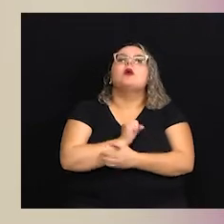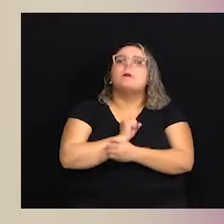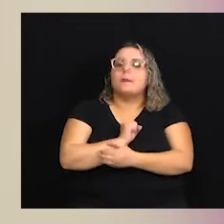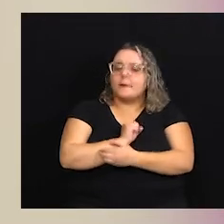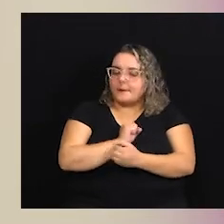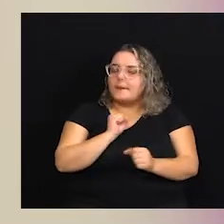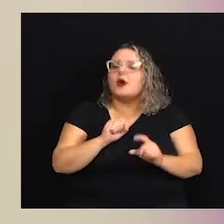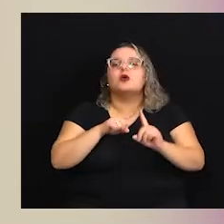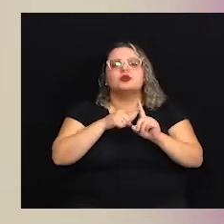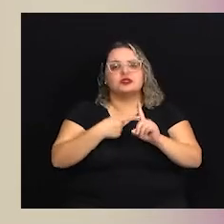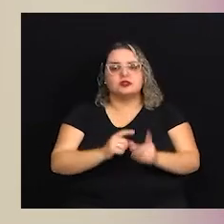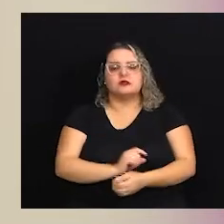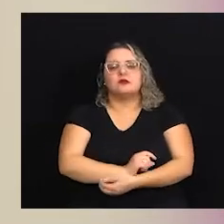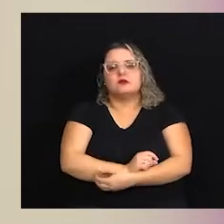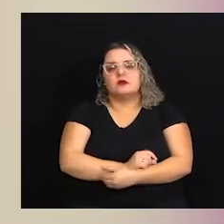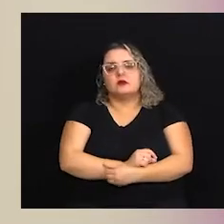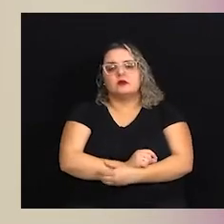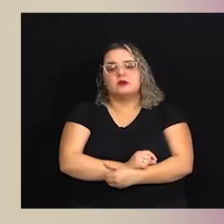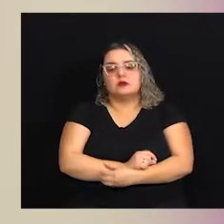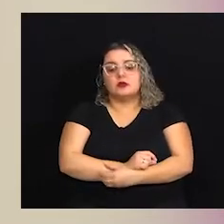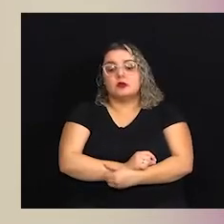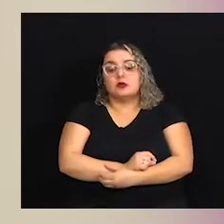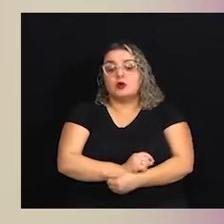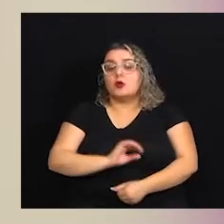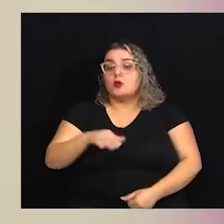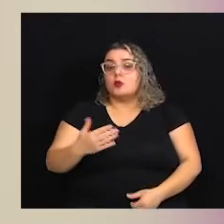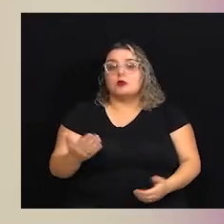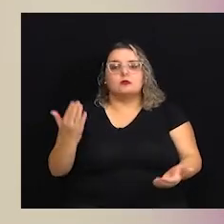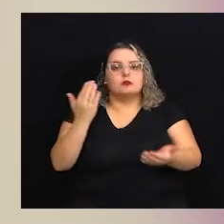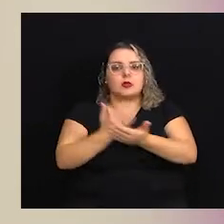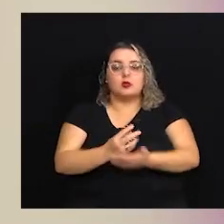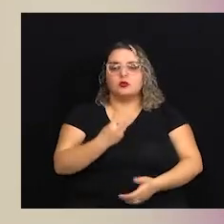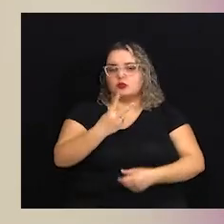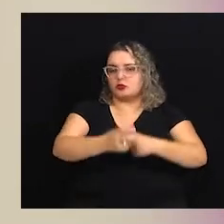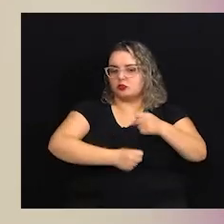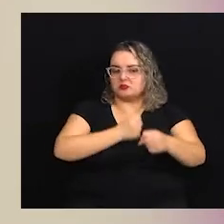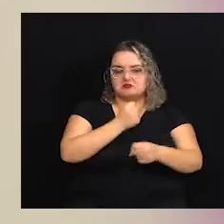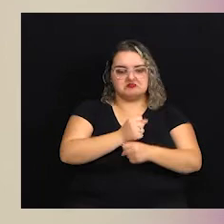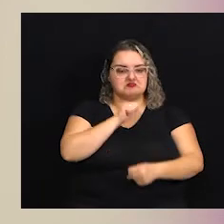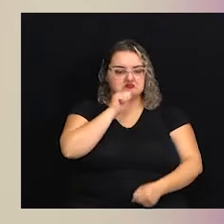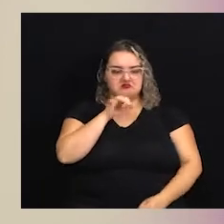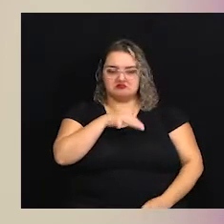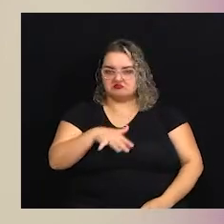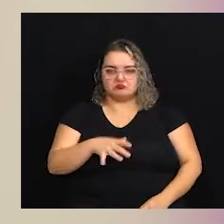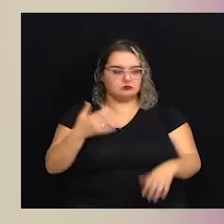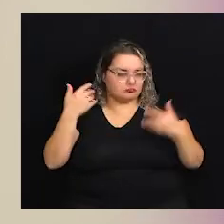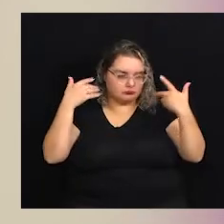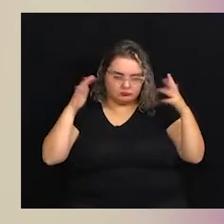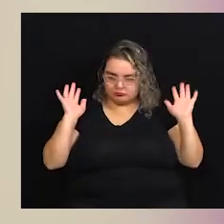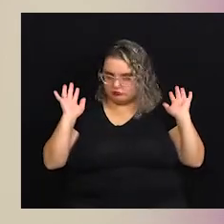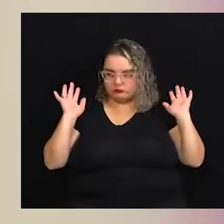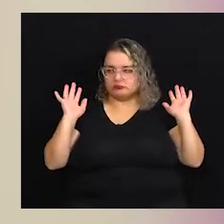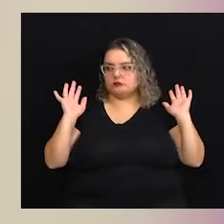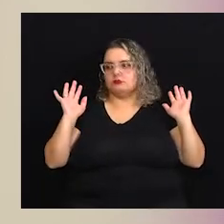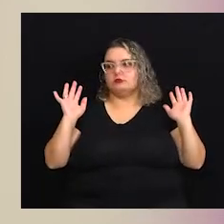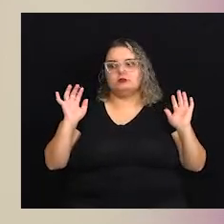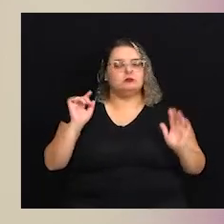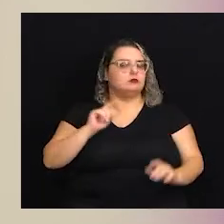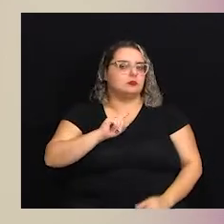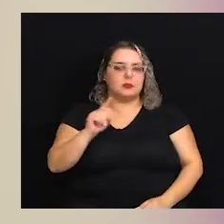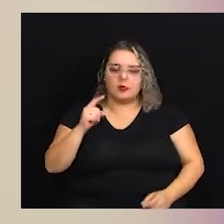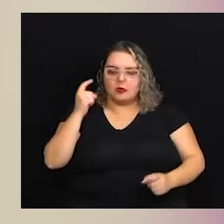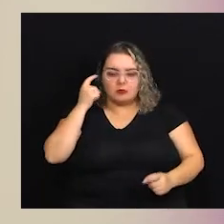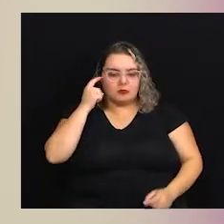está. Quando que bate o martelo, se desencana. 2 anos sem menstruar, desencana. Não tem